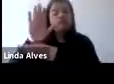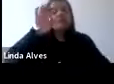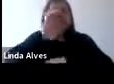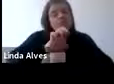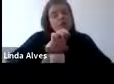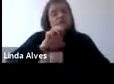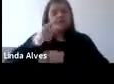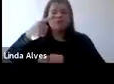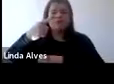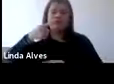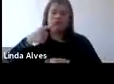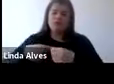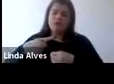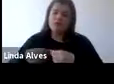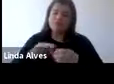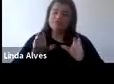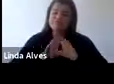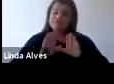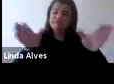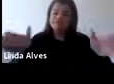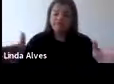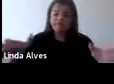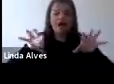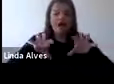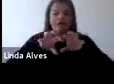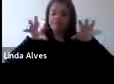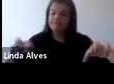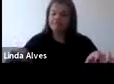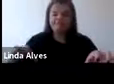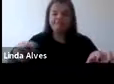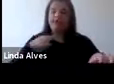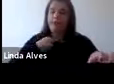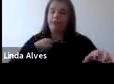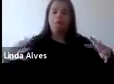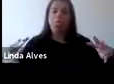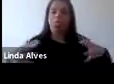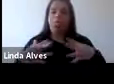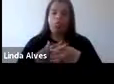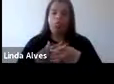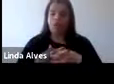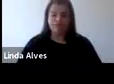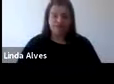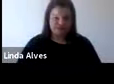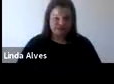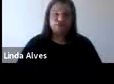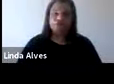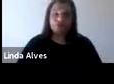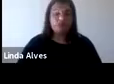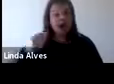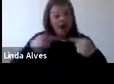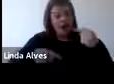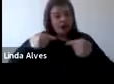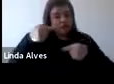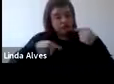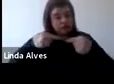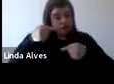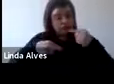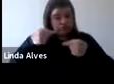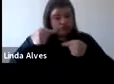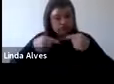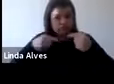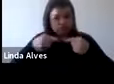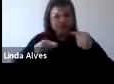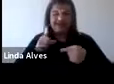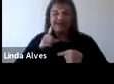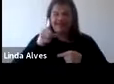São dois assuntos que nós não podemos confundir nele. Não. A discussão dos valores lá